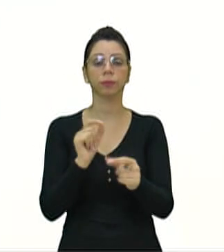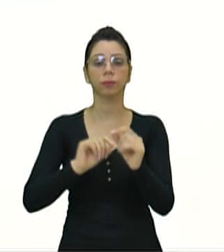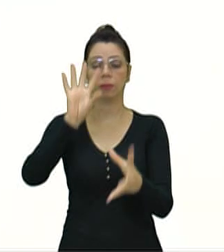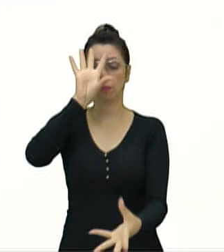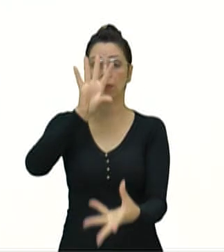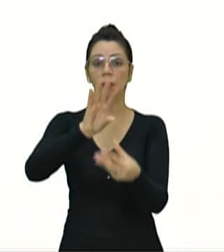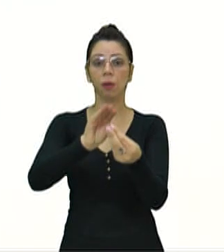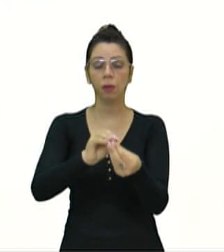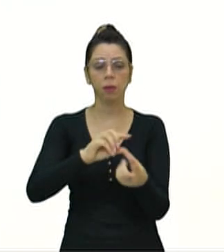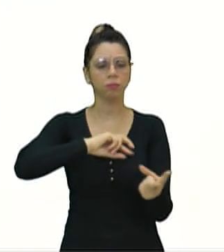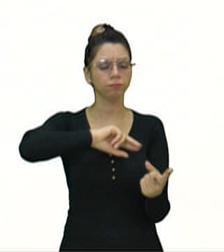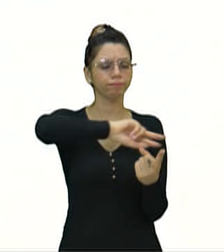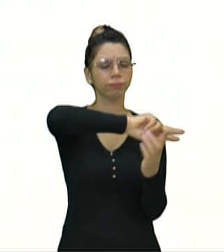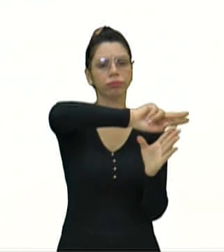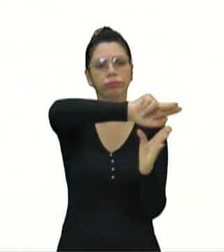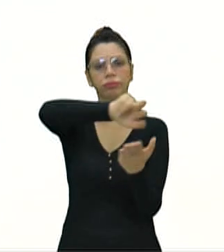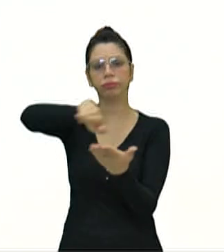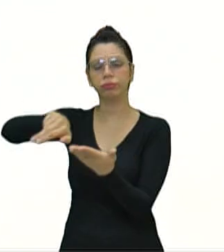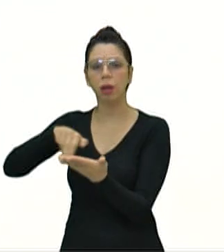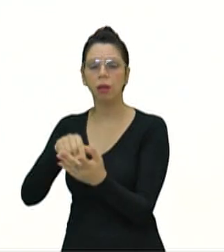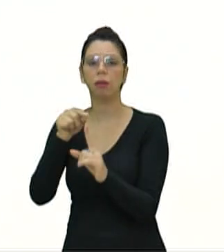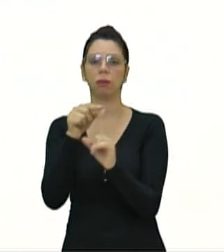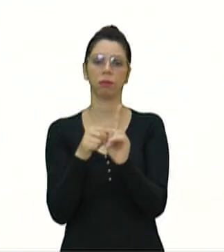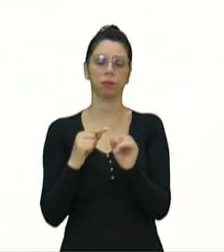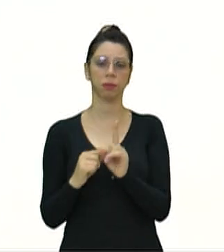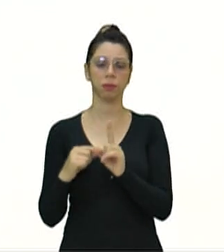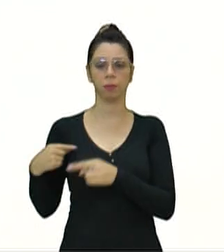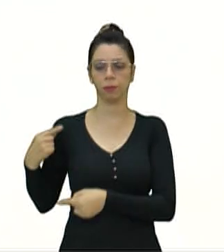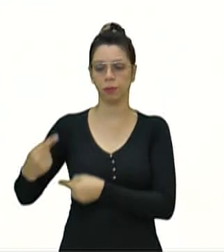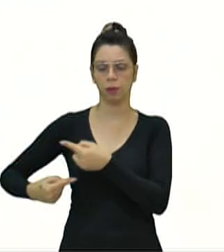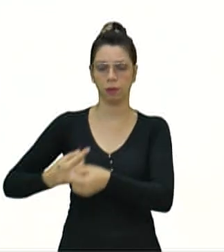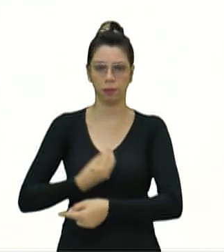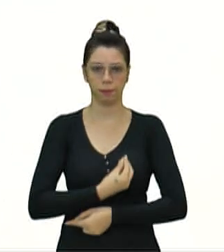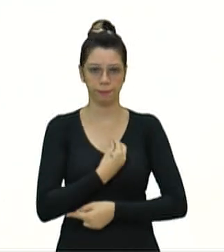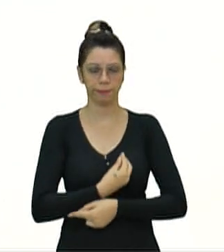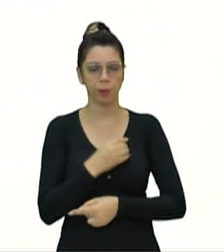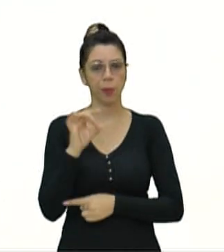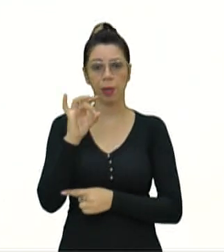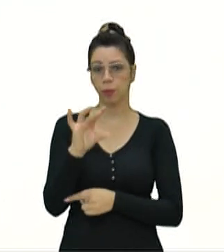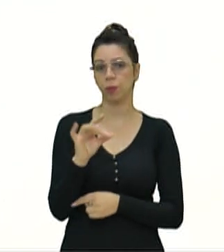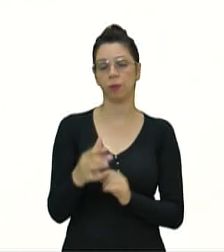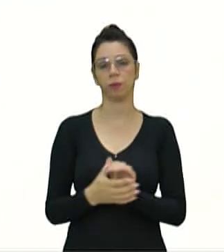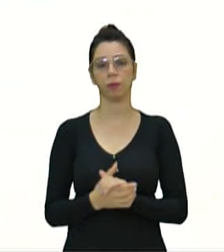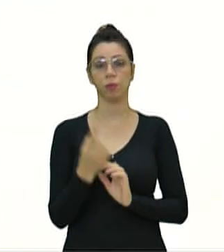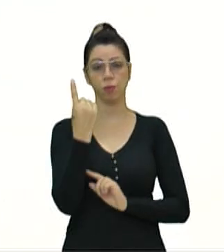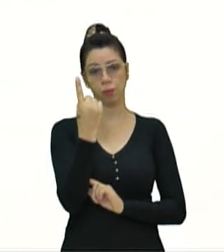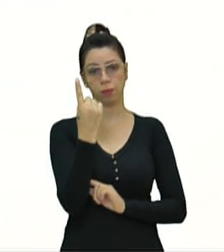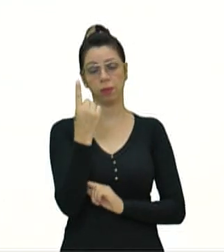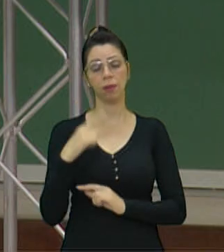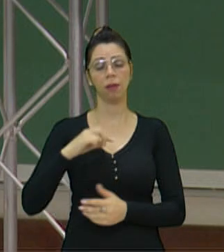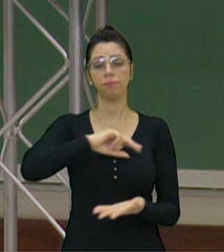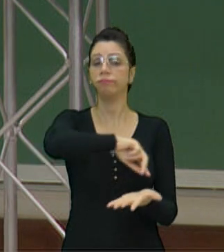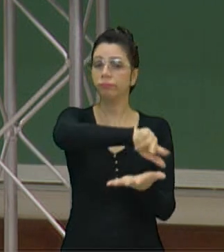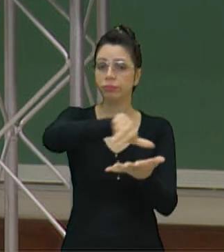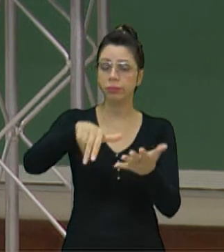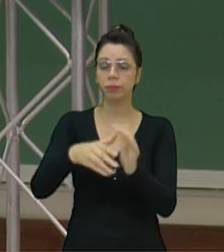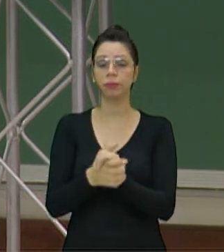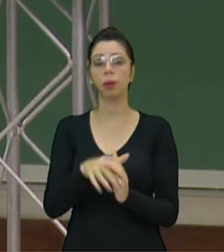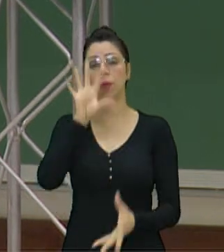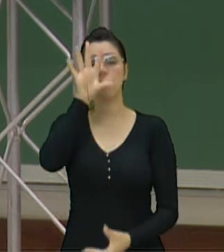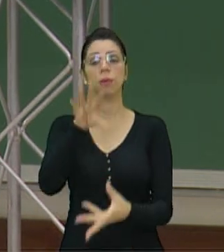gente fala em diferentes tipos, a gente conclui que não existe só um tipo de reprodução, uma só modalidade. Entender os mecanismos